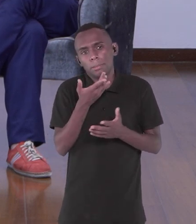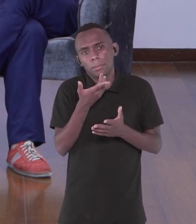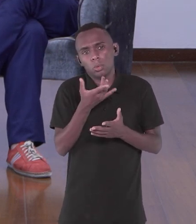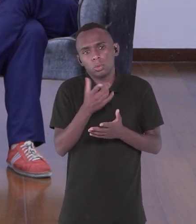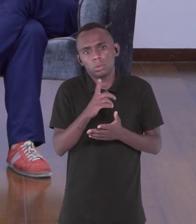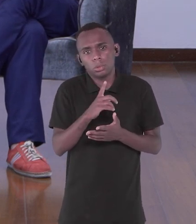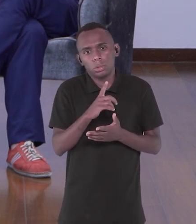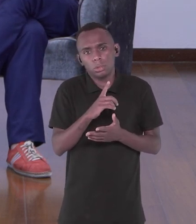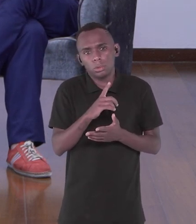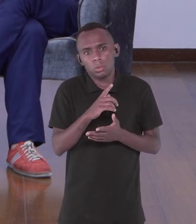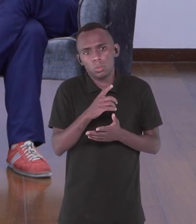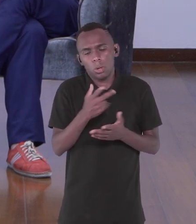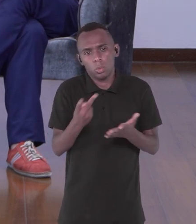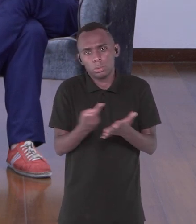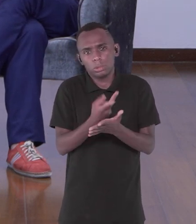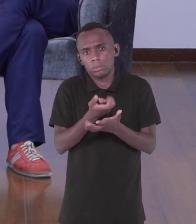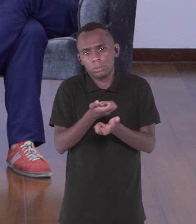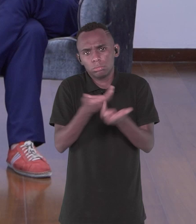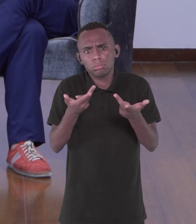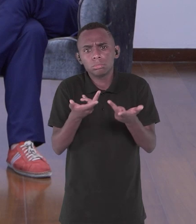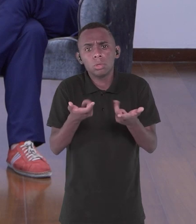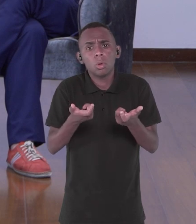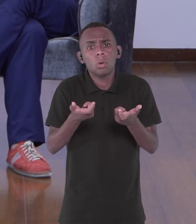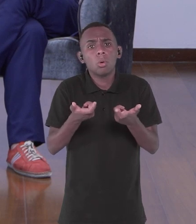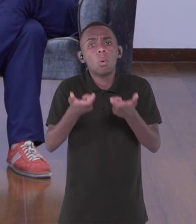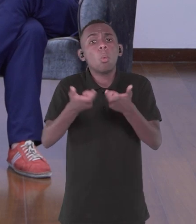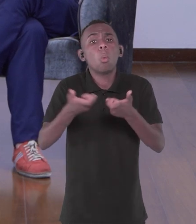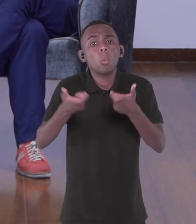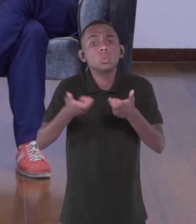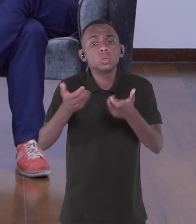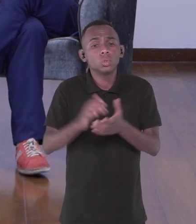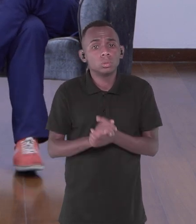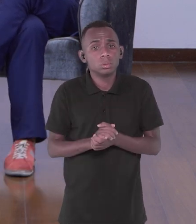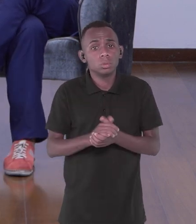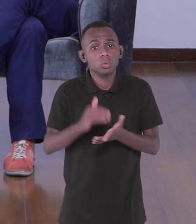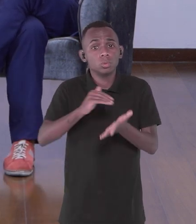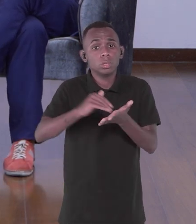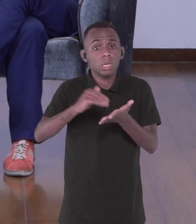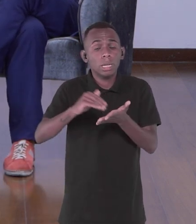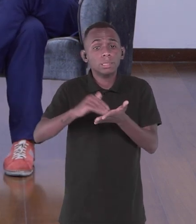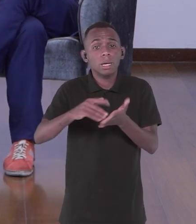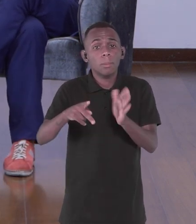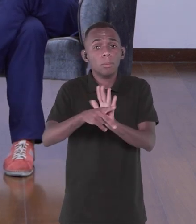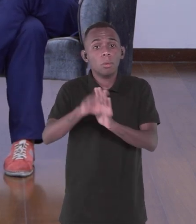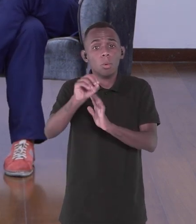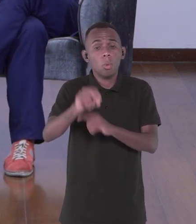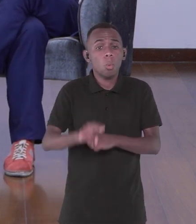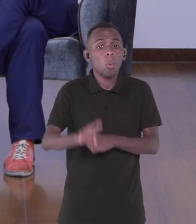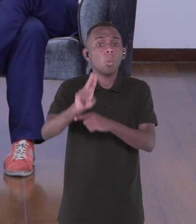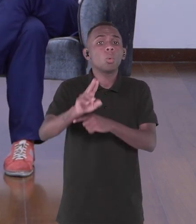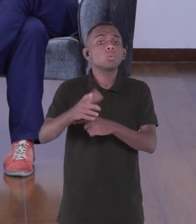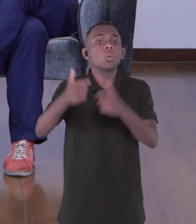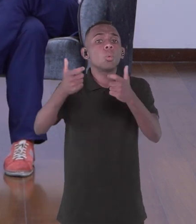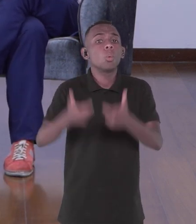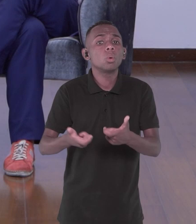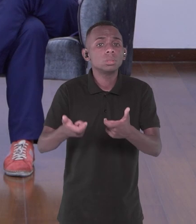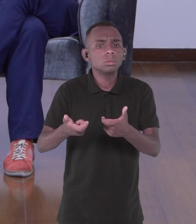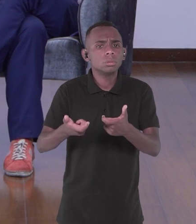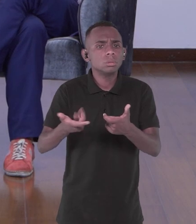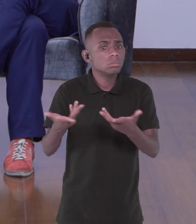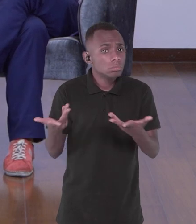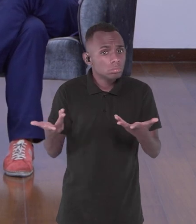situação esdrúxula, cadê ele? Onde está o secretário-geral da ONU? Você tem ouvido